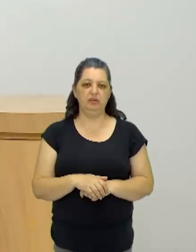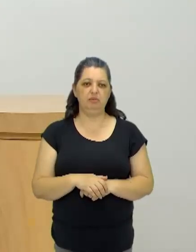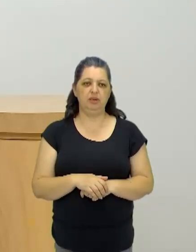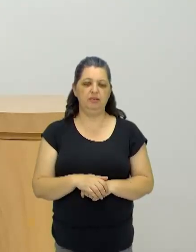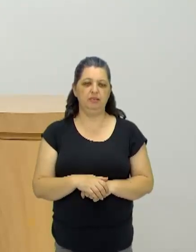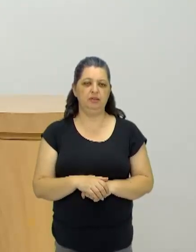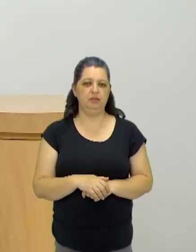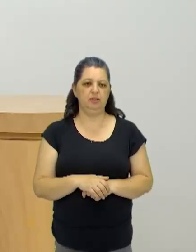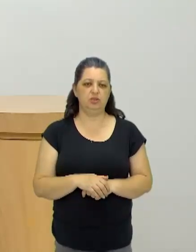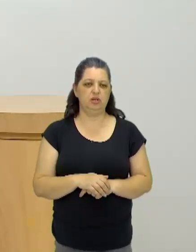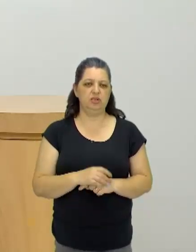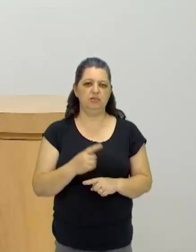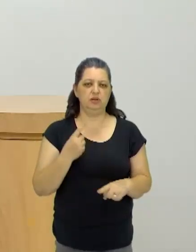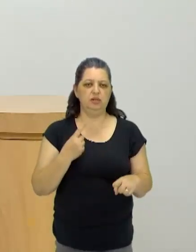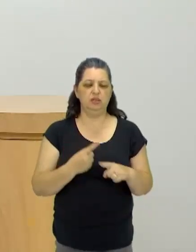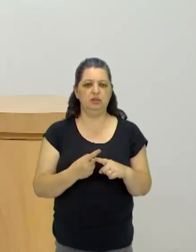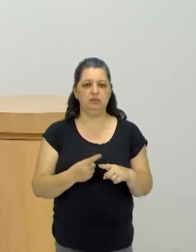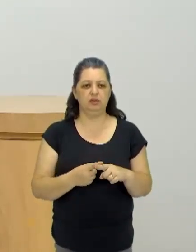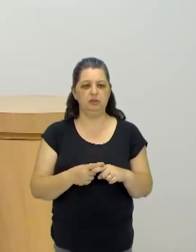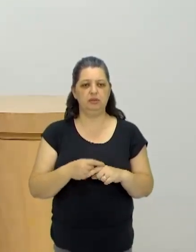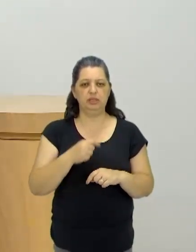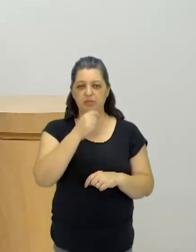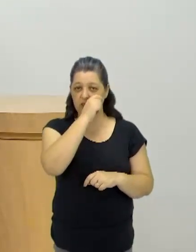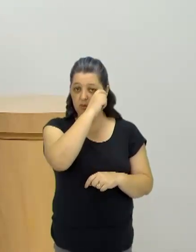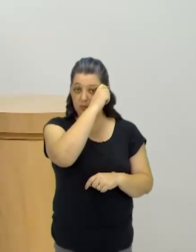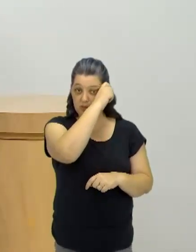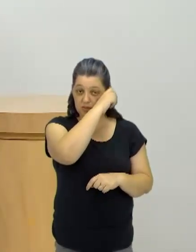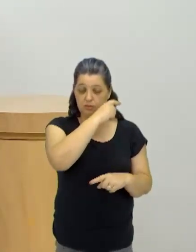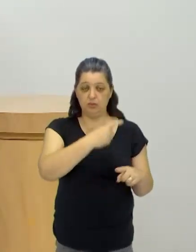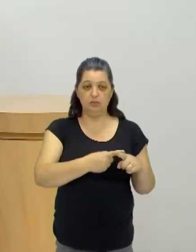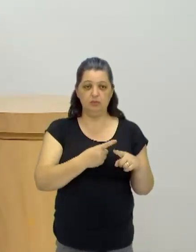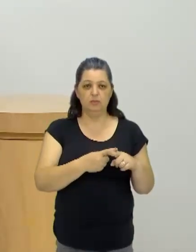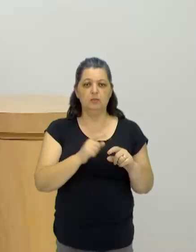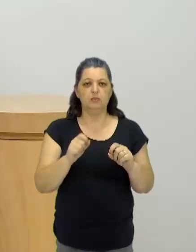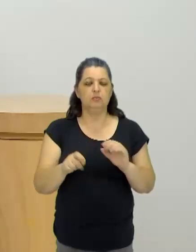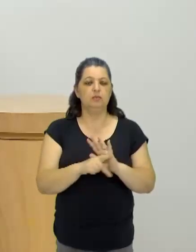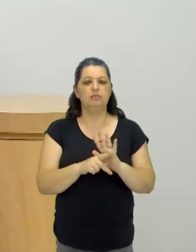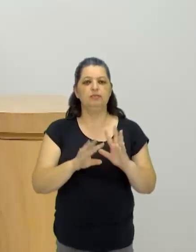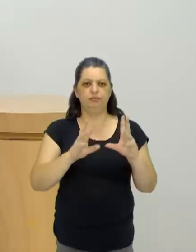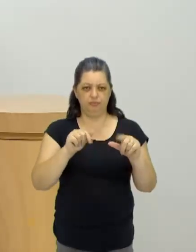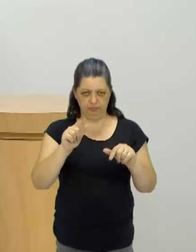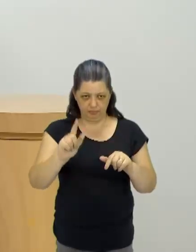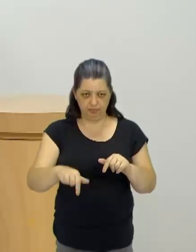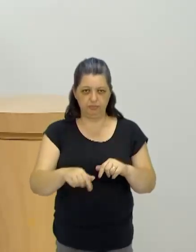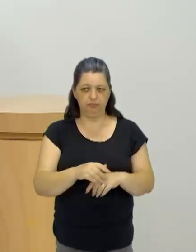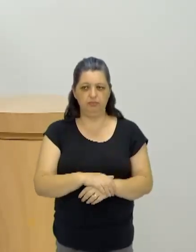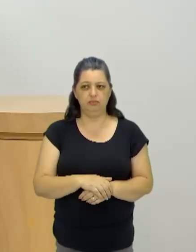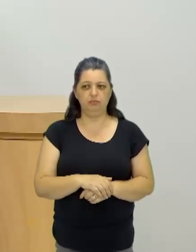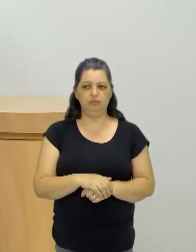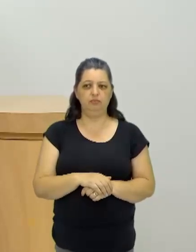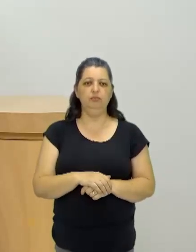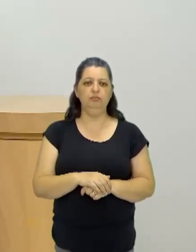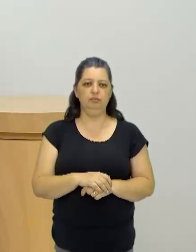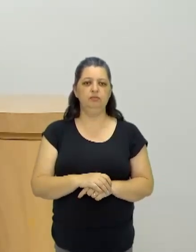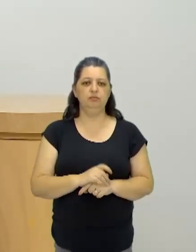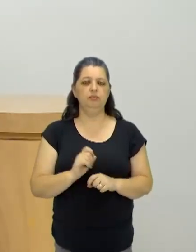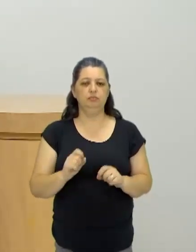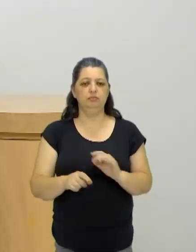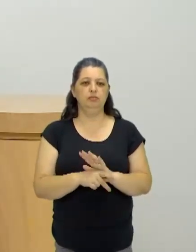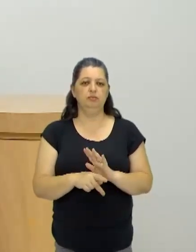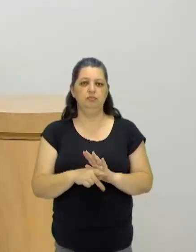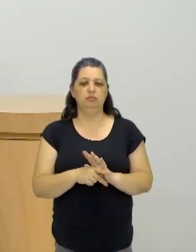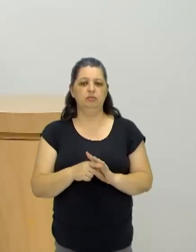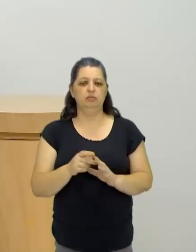aqui para o professor, deixa aqui para o estudante a seguinte reflexão. Será que isso tudo também não tem a ver com as nossas elites atuais? Será que as nossas